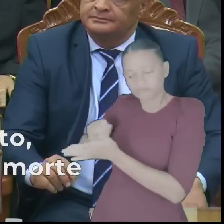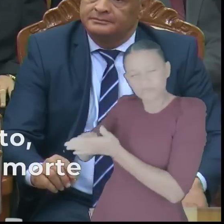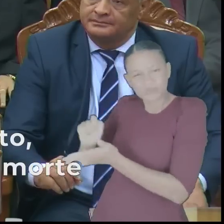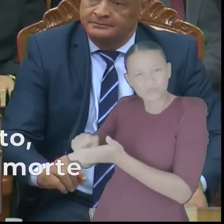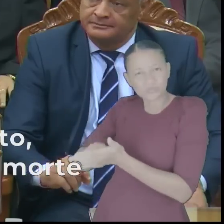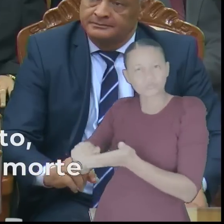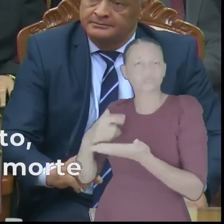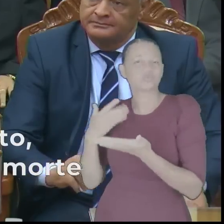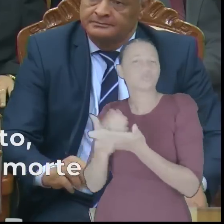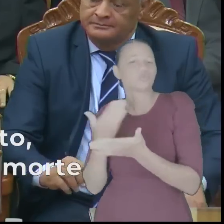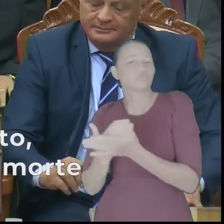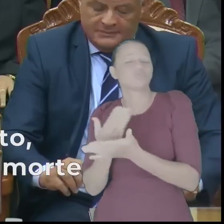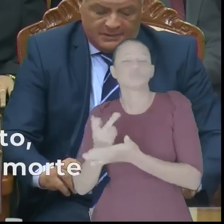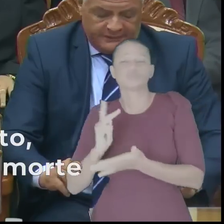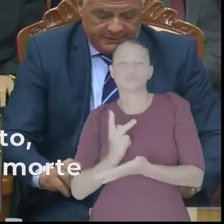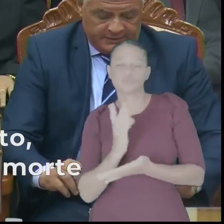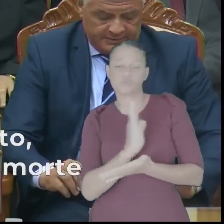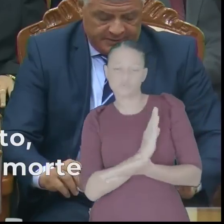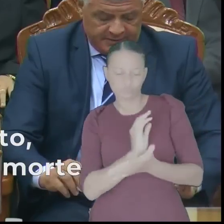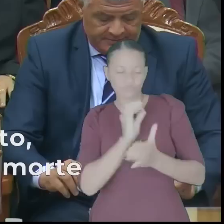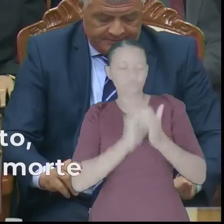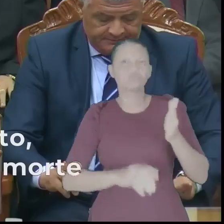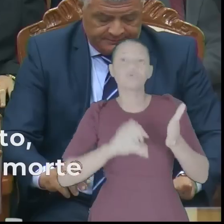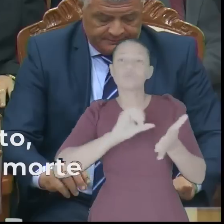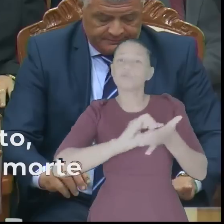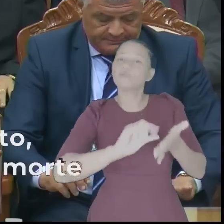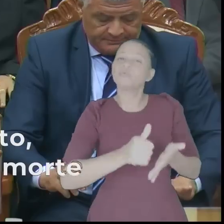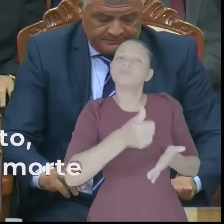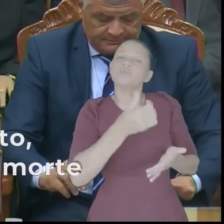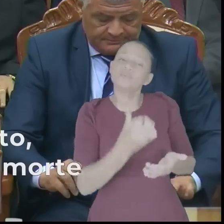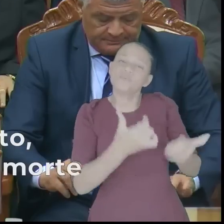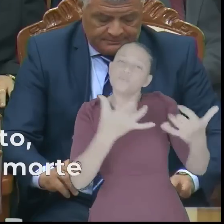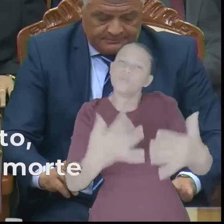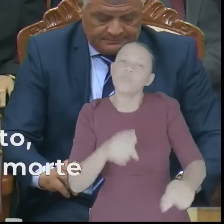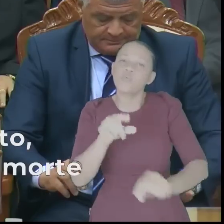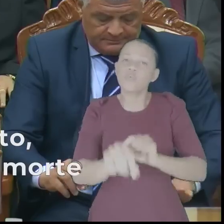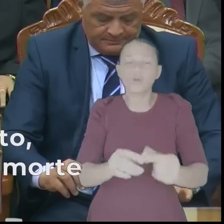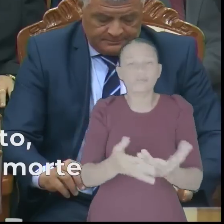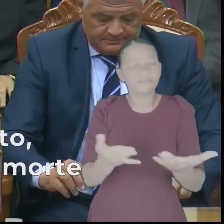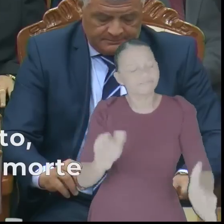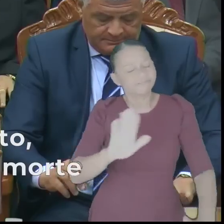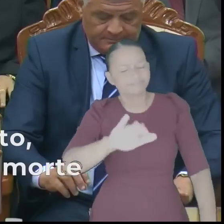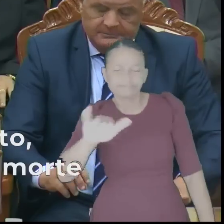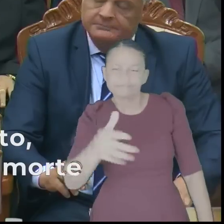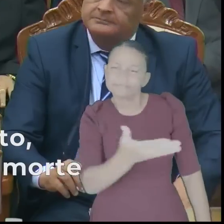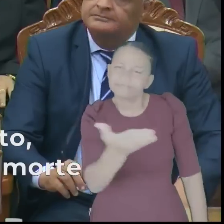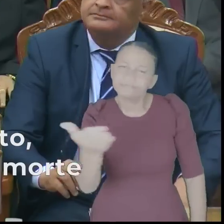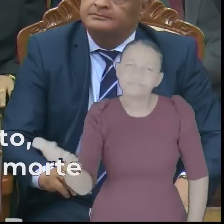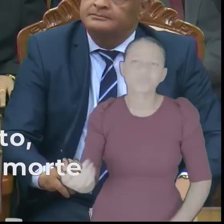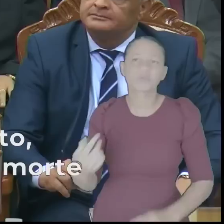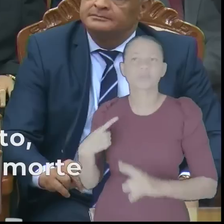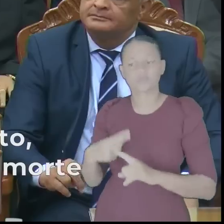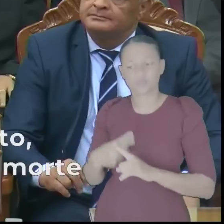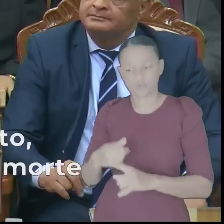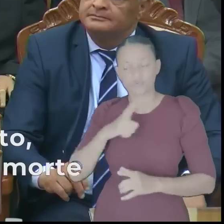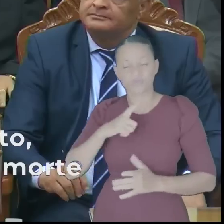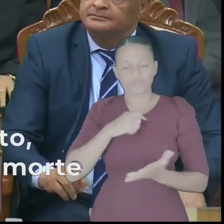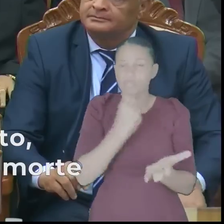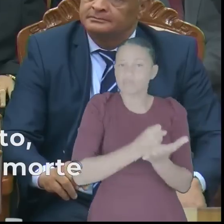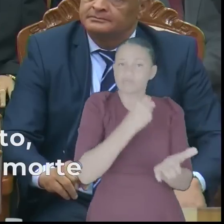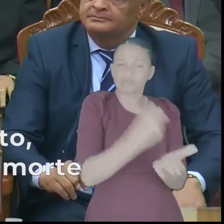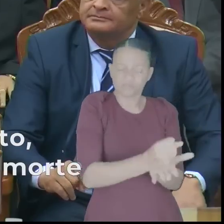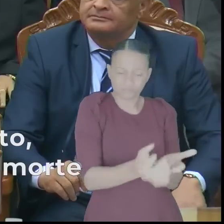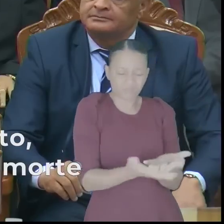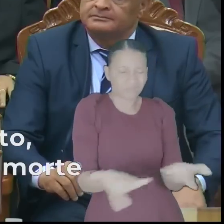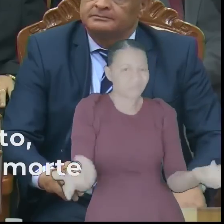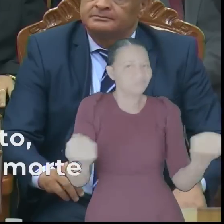vai dizer. Hebreus 9, 16, o autor diz assim: ora, porque onde há testamento, necessário